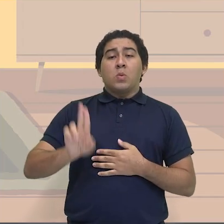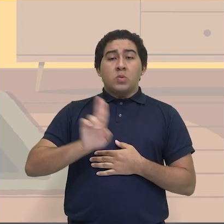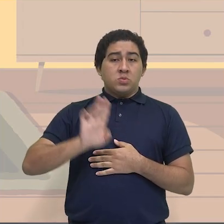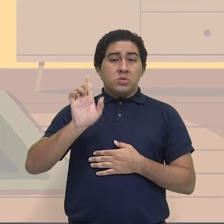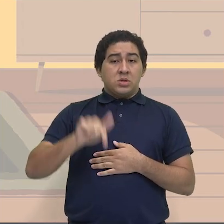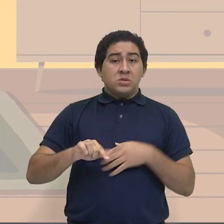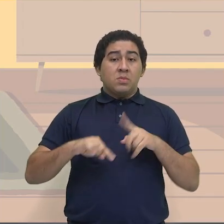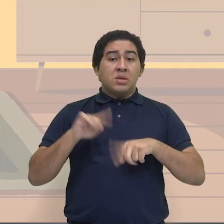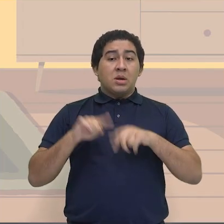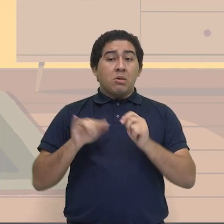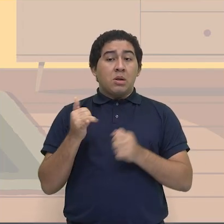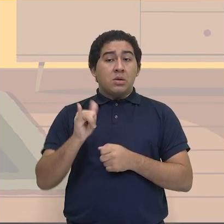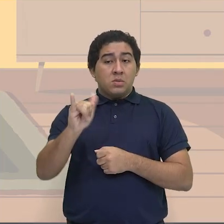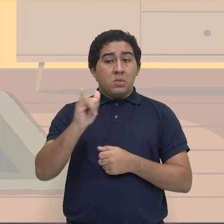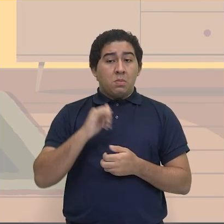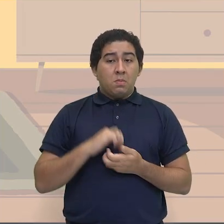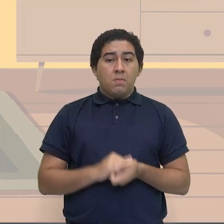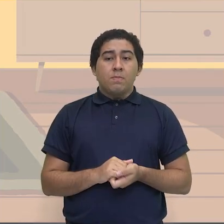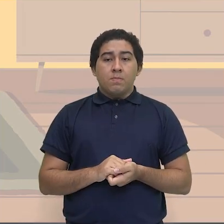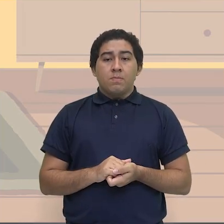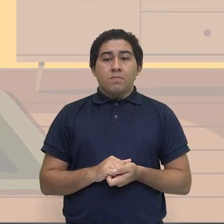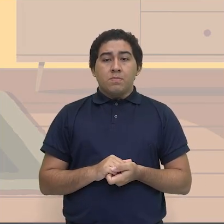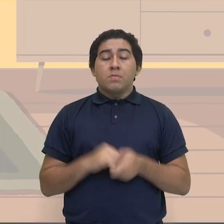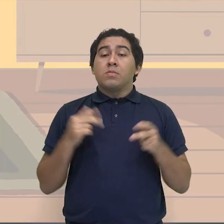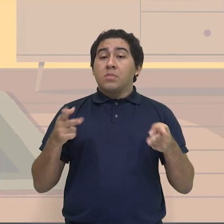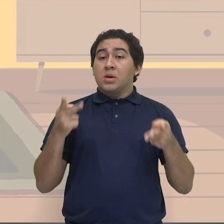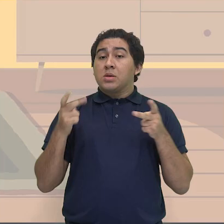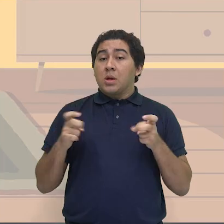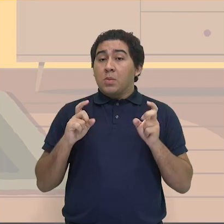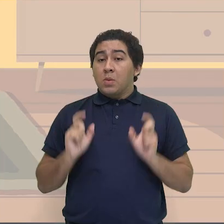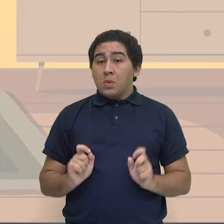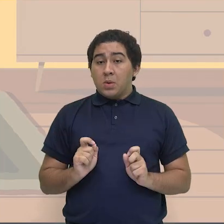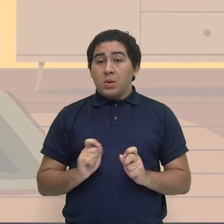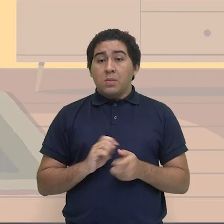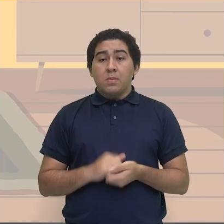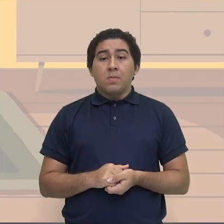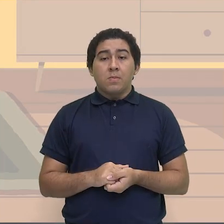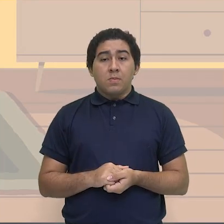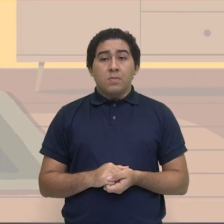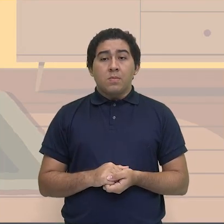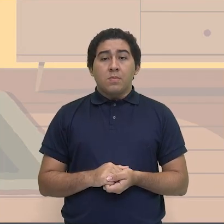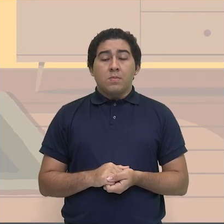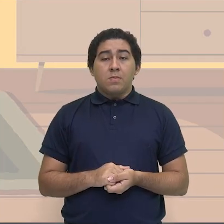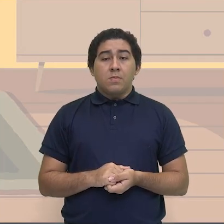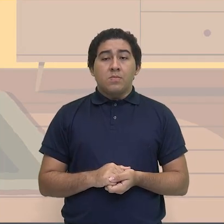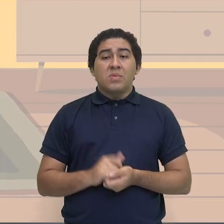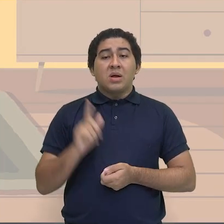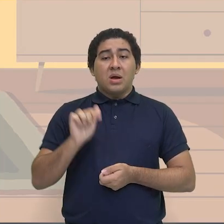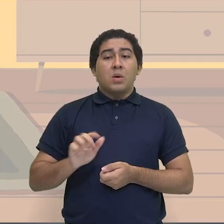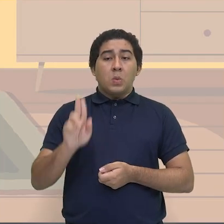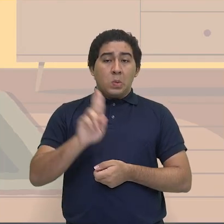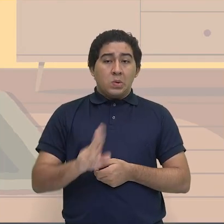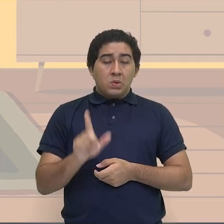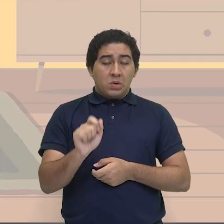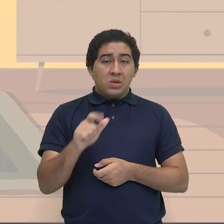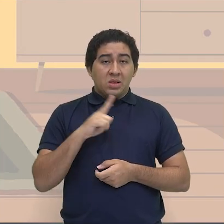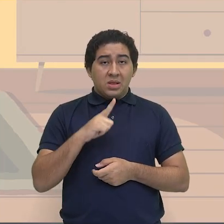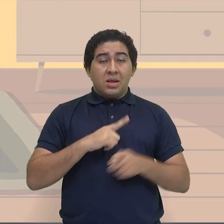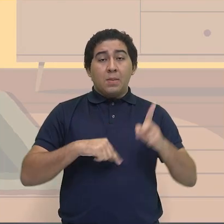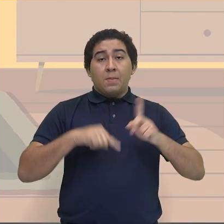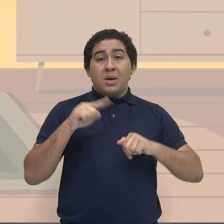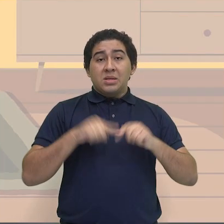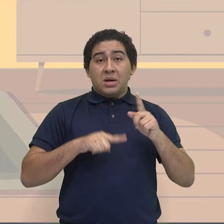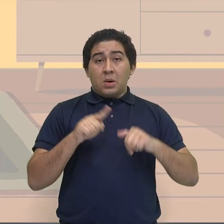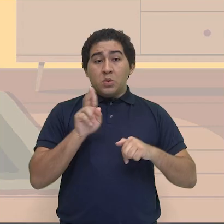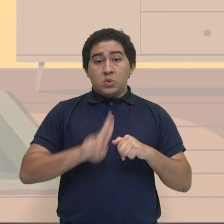elétricos? Olha só, os circuitos elétricos, eles são utilizados para ligar dispositivos. Lembra quando eu